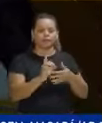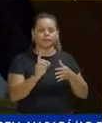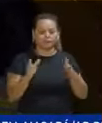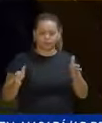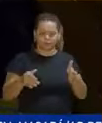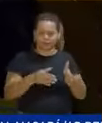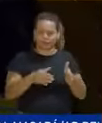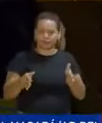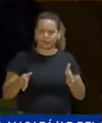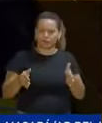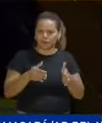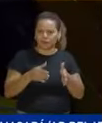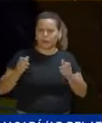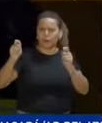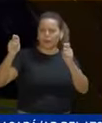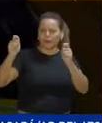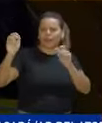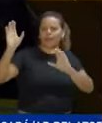campanha